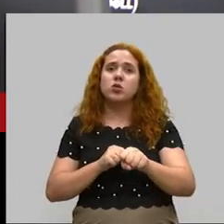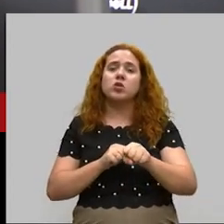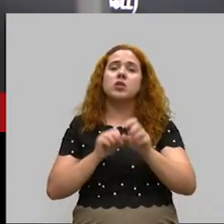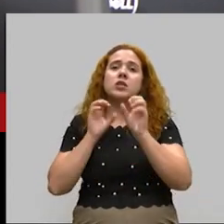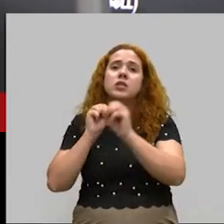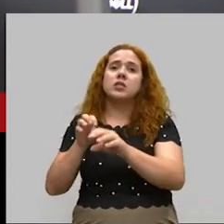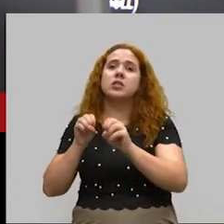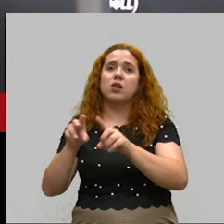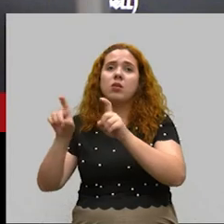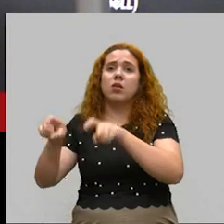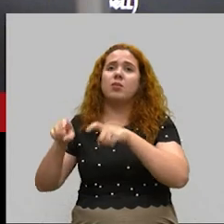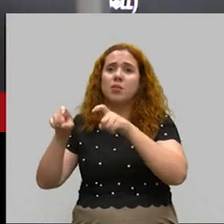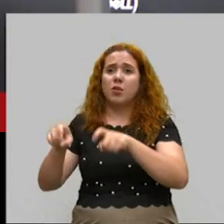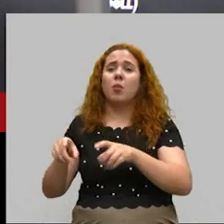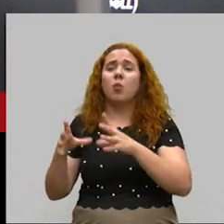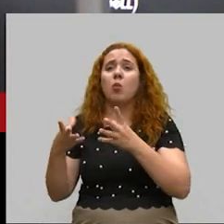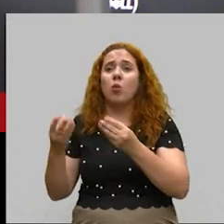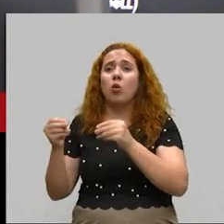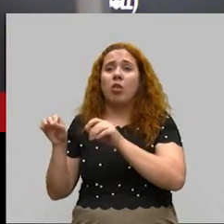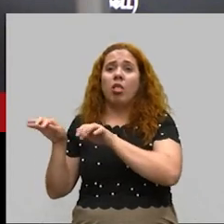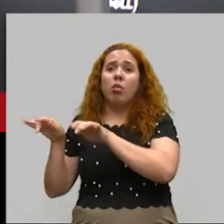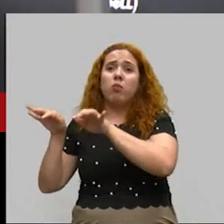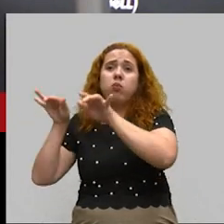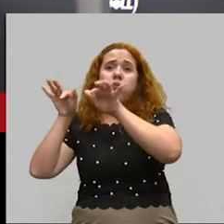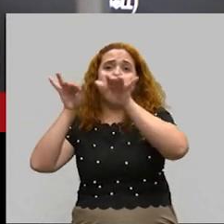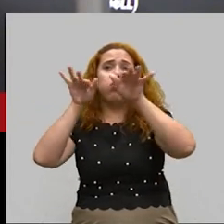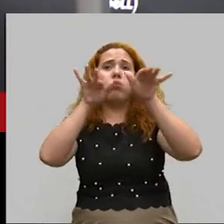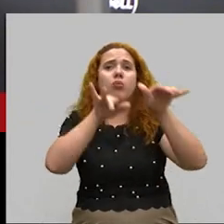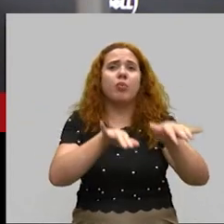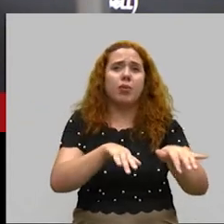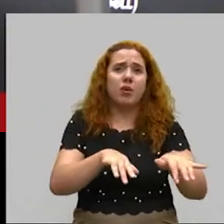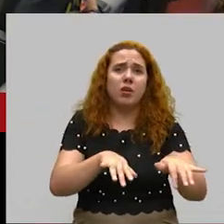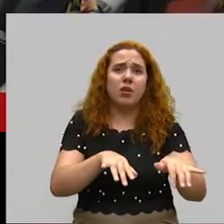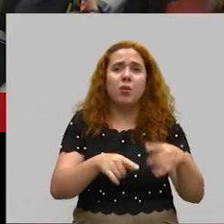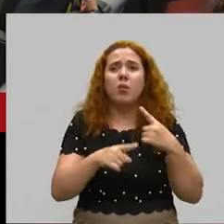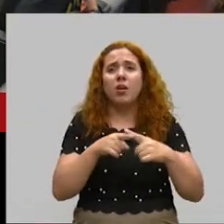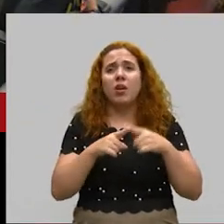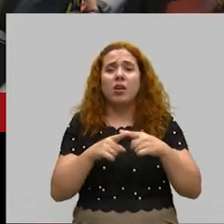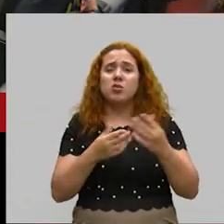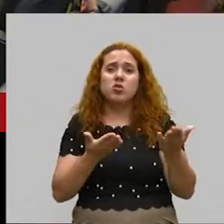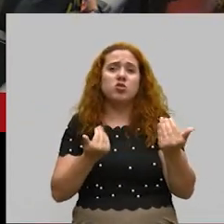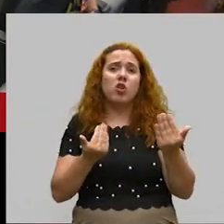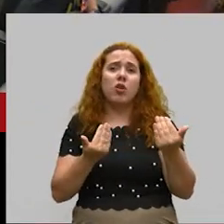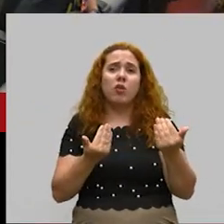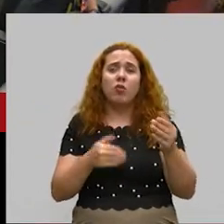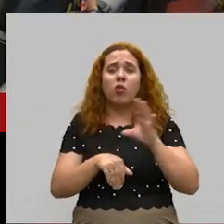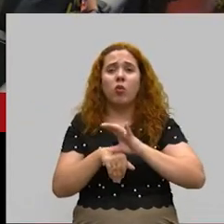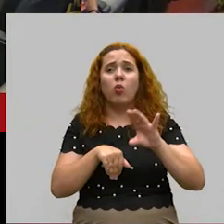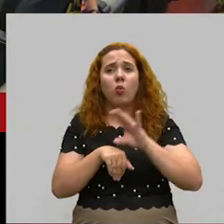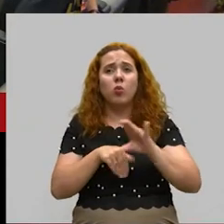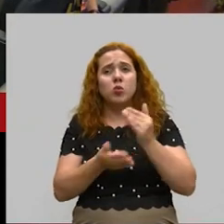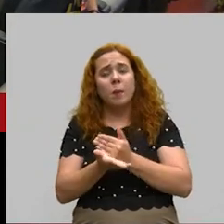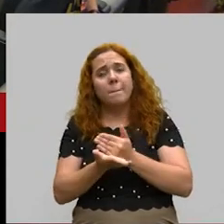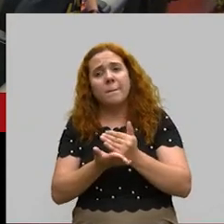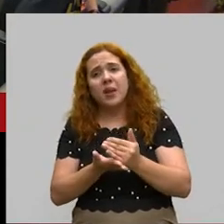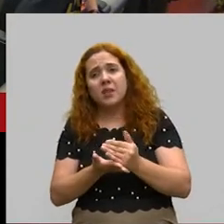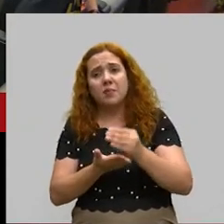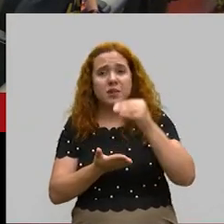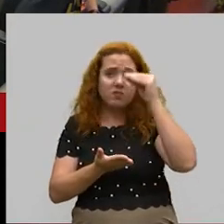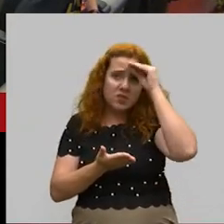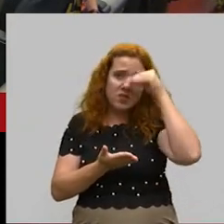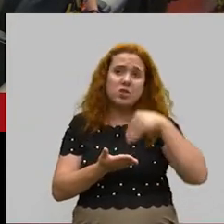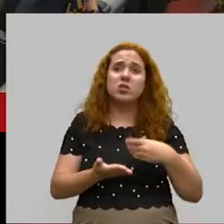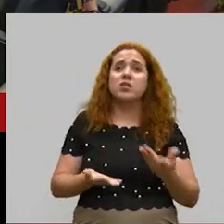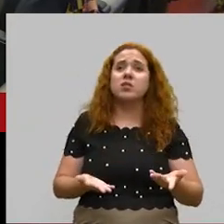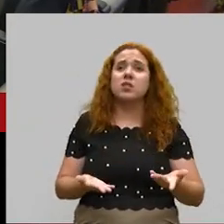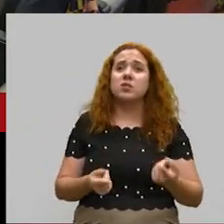com a questão da evasão E isso não deve passar despercebido por que que você jovens eles entram né no curso e muitas vezes né el vadem é a gente